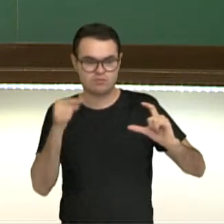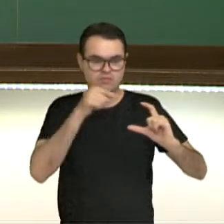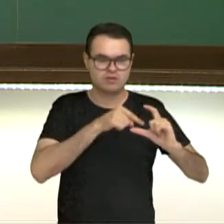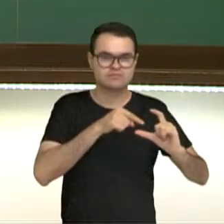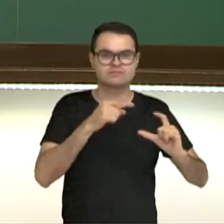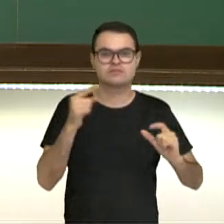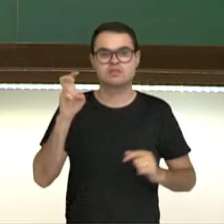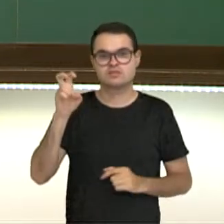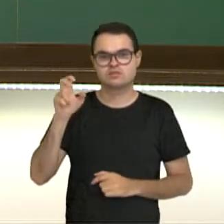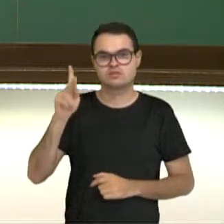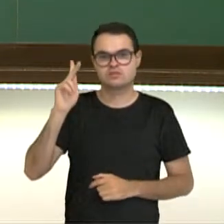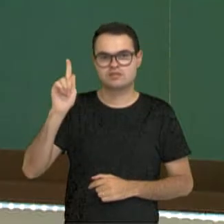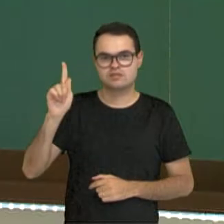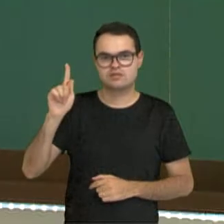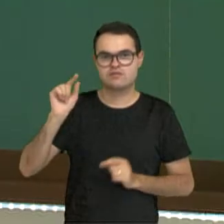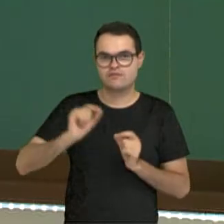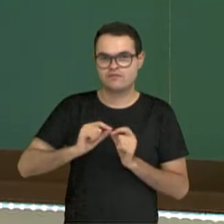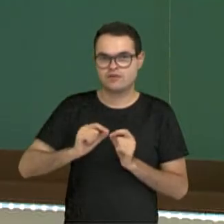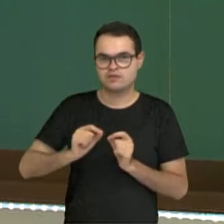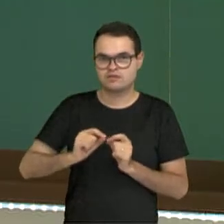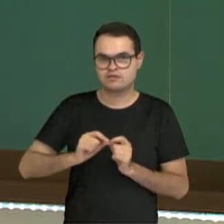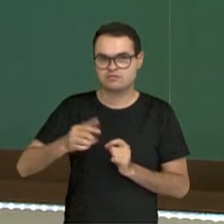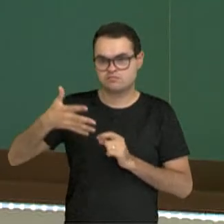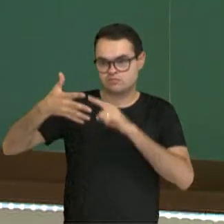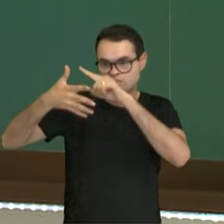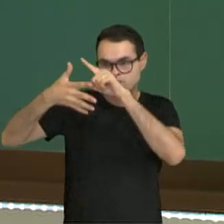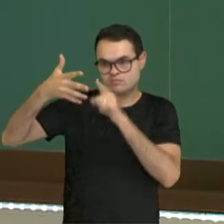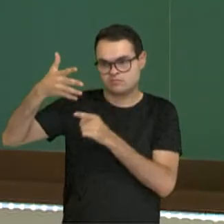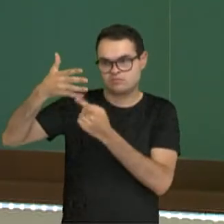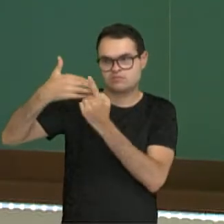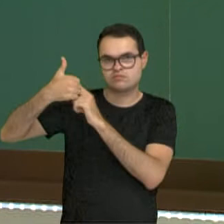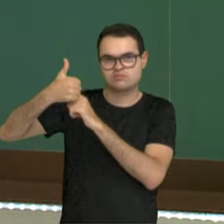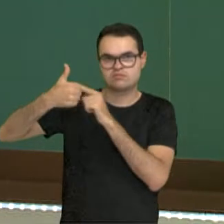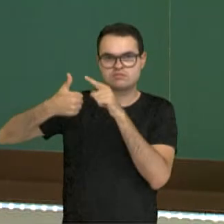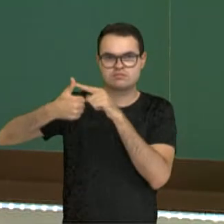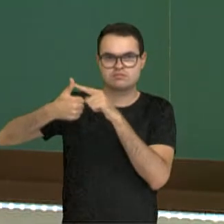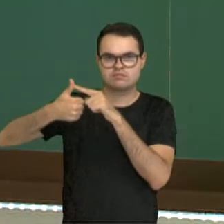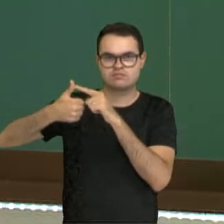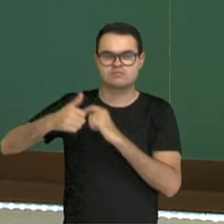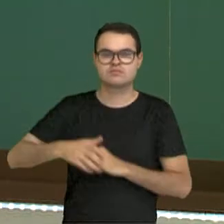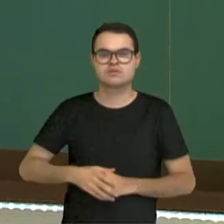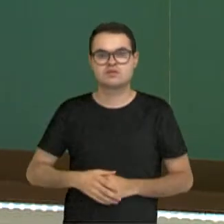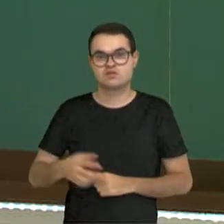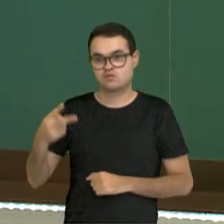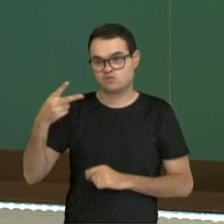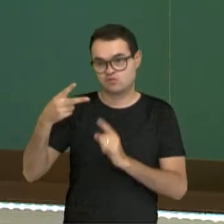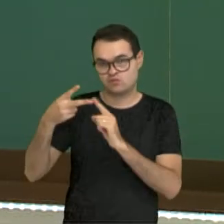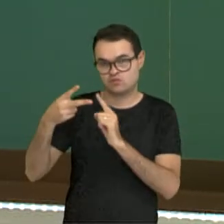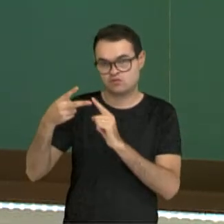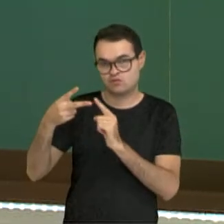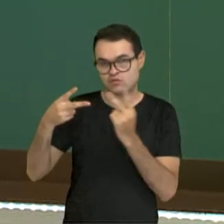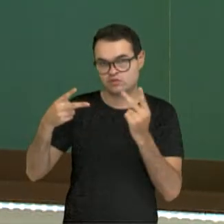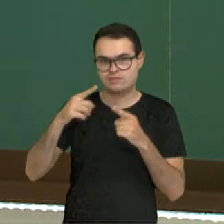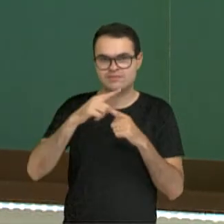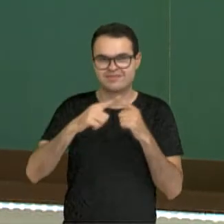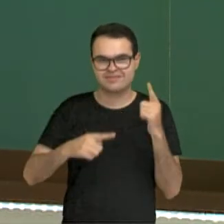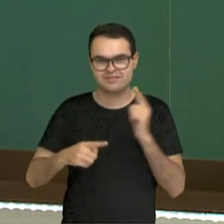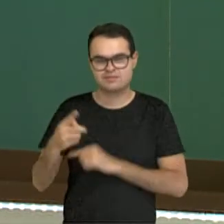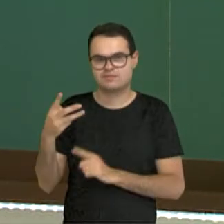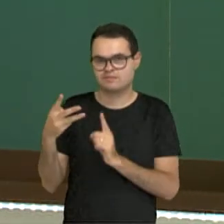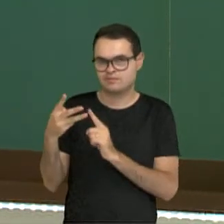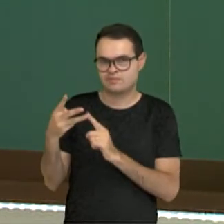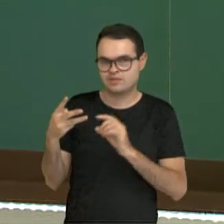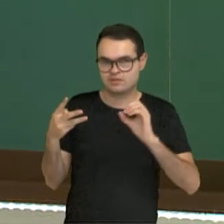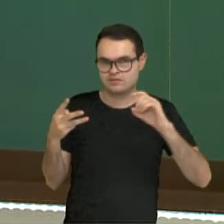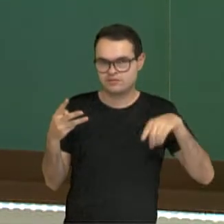quilos, eu faço como se fosse a quinta parte. No 2 quilos, a metade. E no meio quilo eu vou fazer o quê? Venham